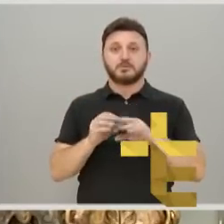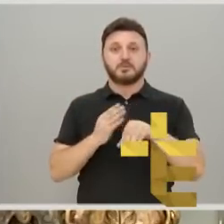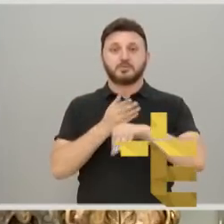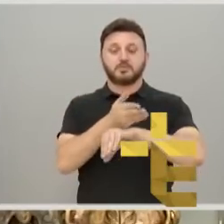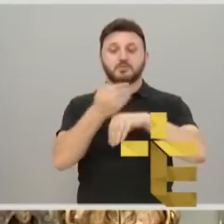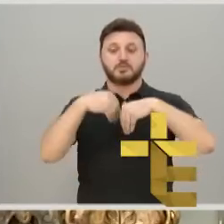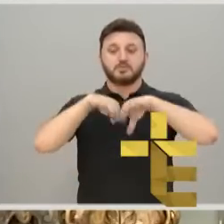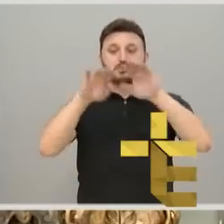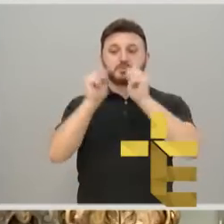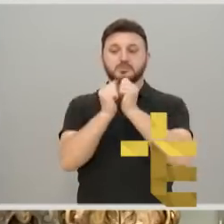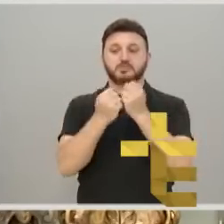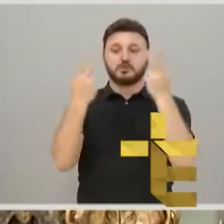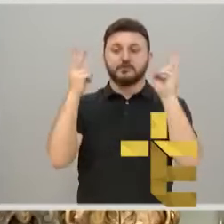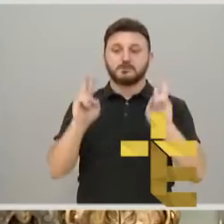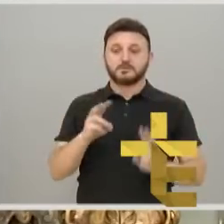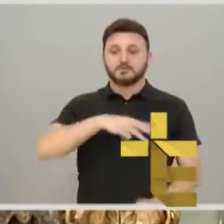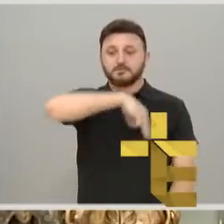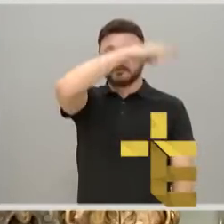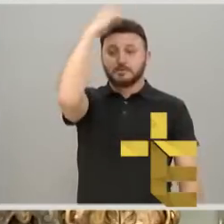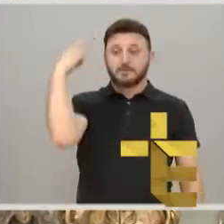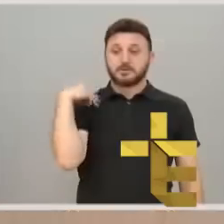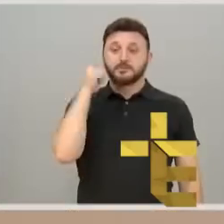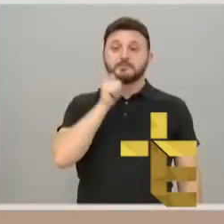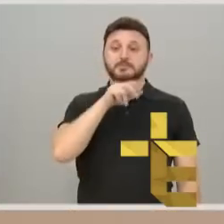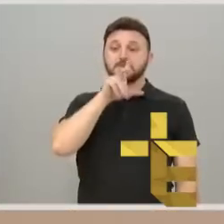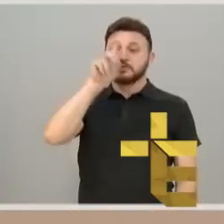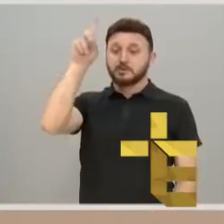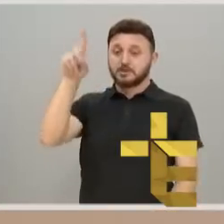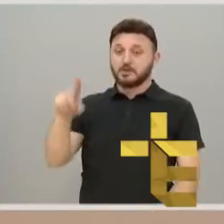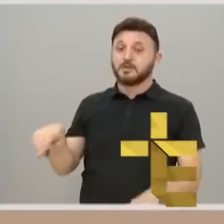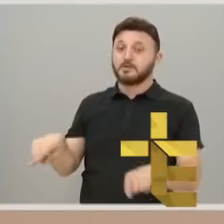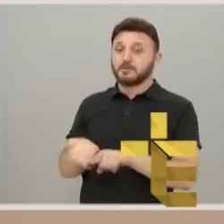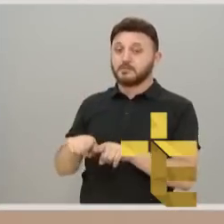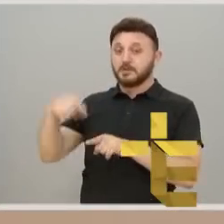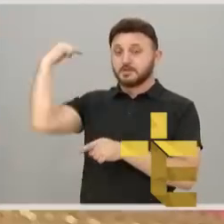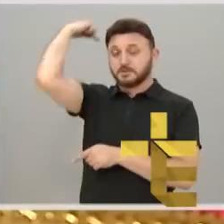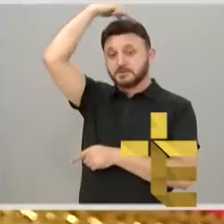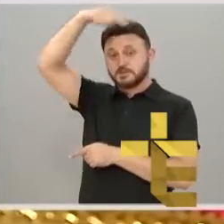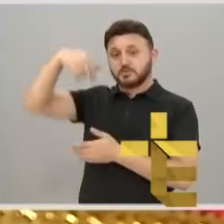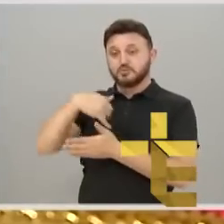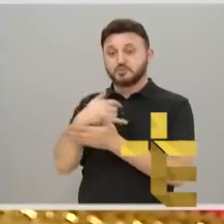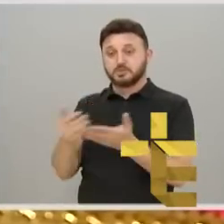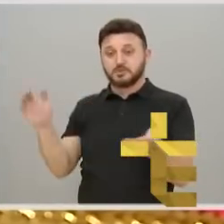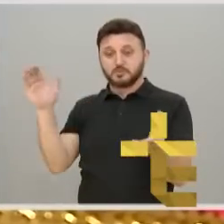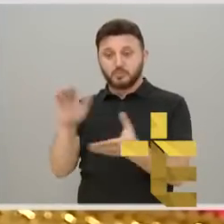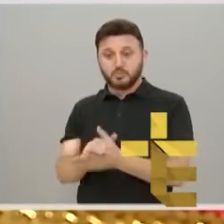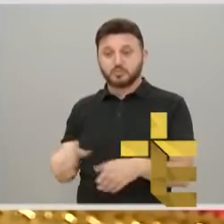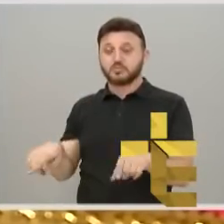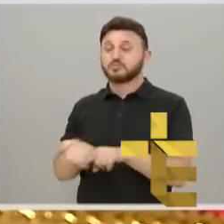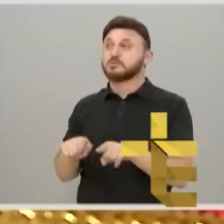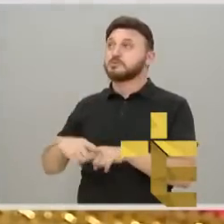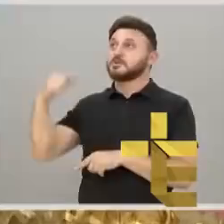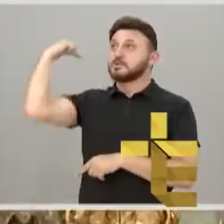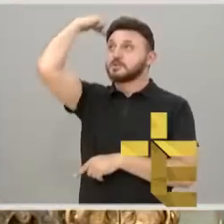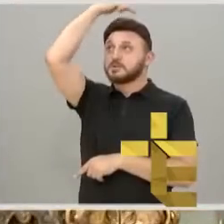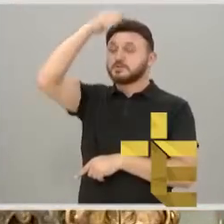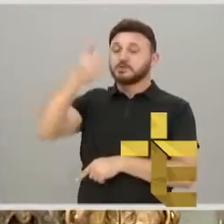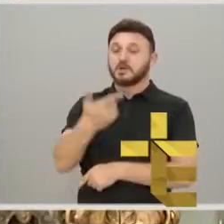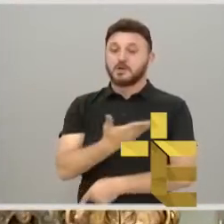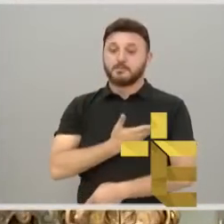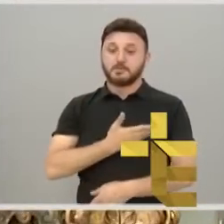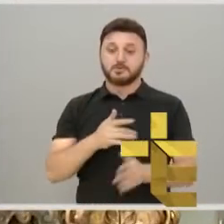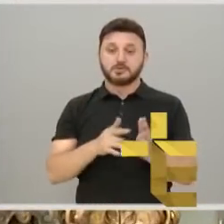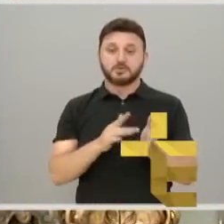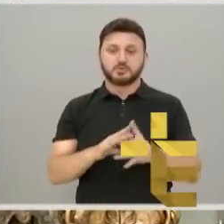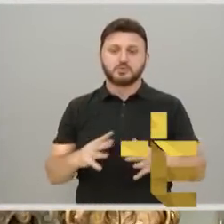eterna. Com a Virgem Maria, Mãe de Deus e Mãe Nossa, com São José, seu esposo, com os santos apóstolos e todos